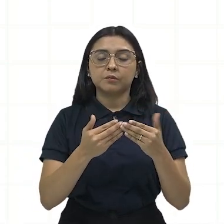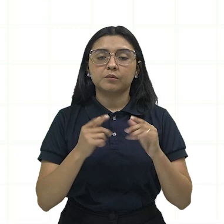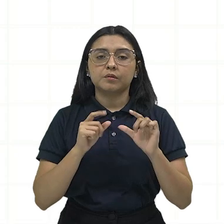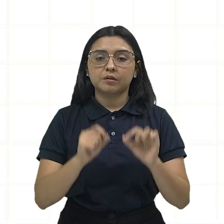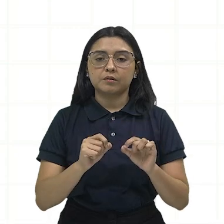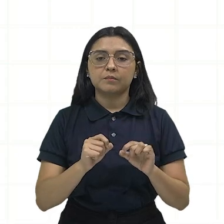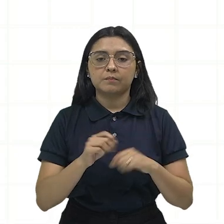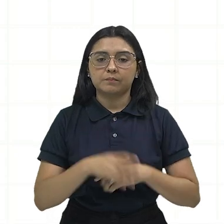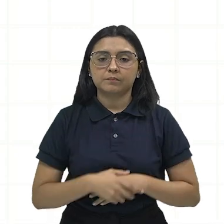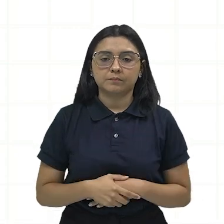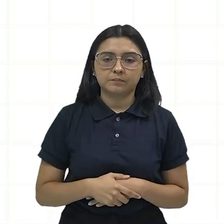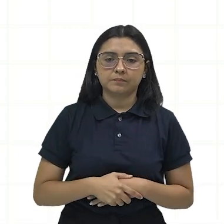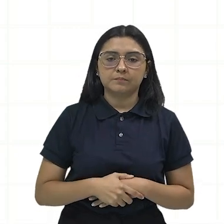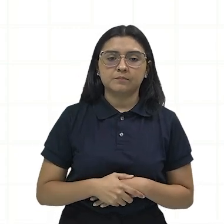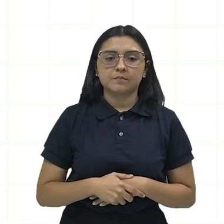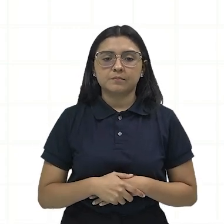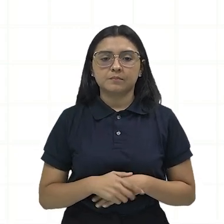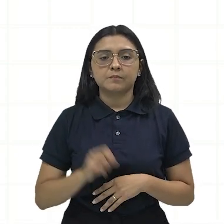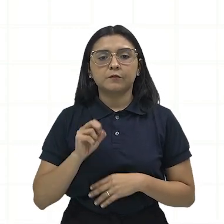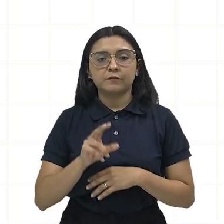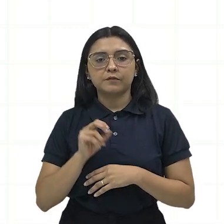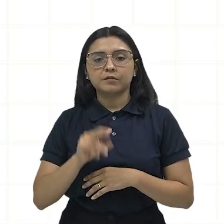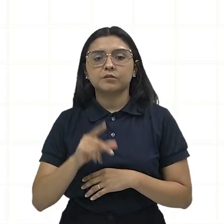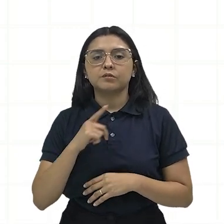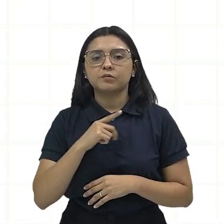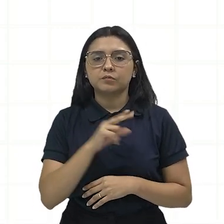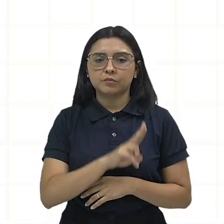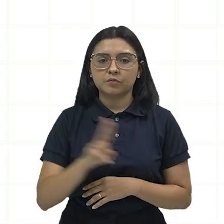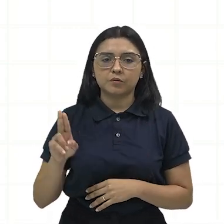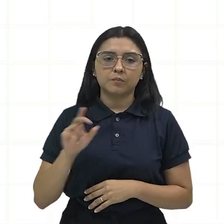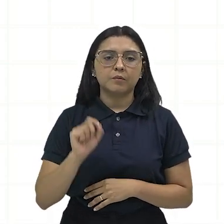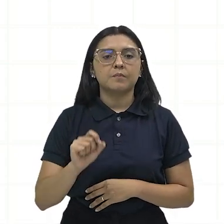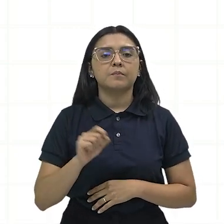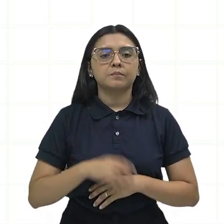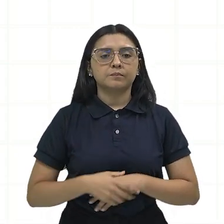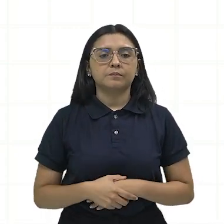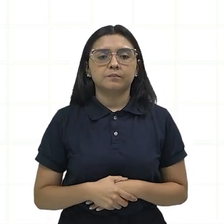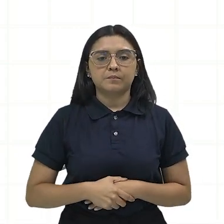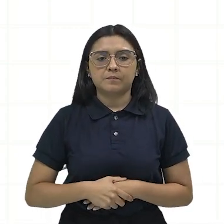do protozoário, que a gente chama de